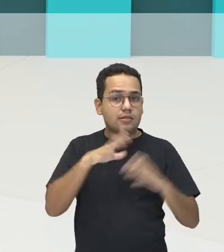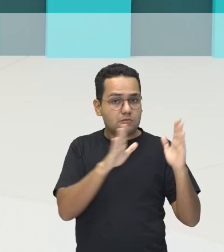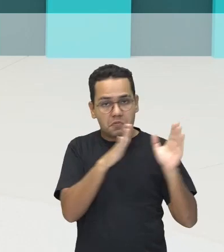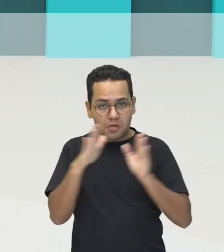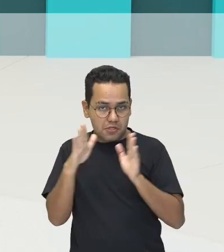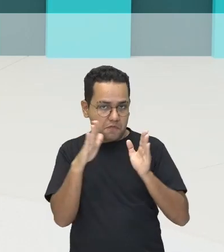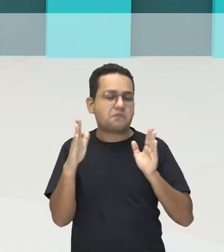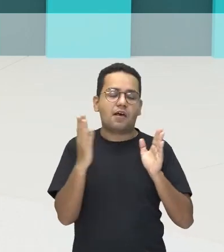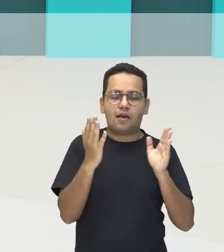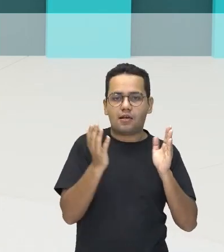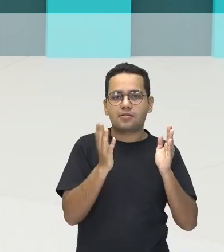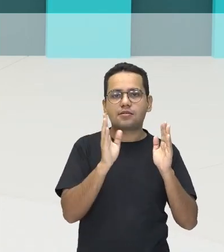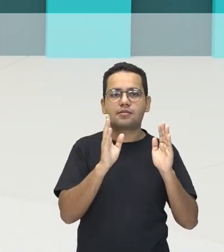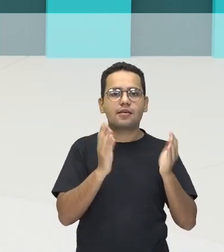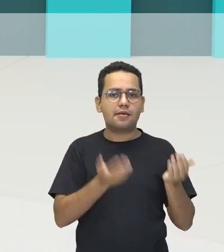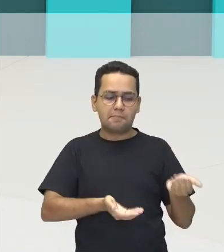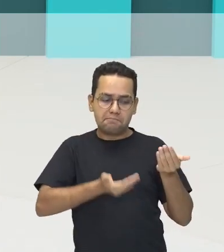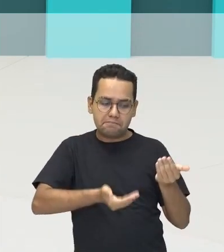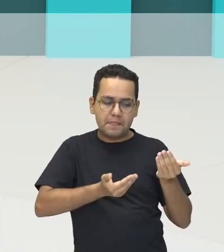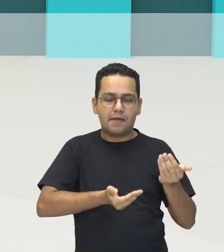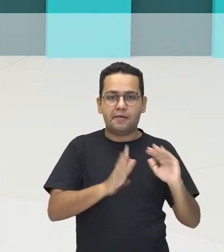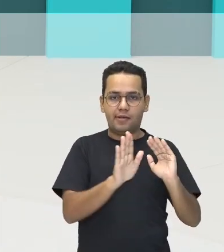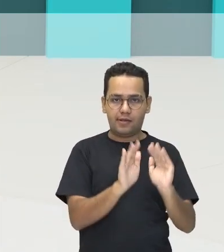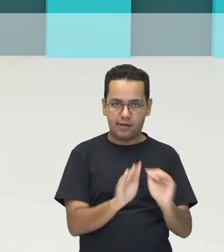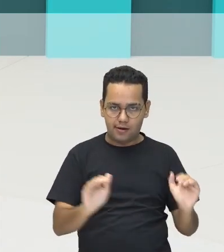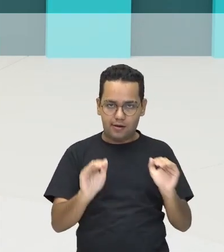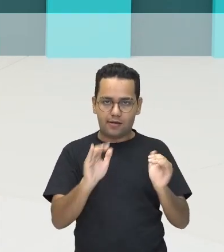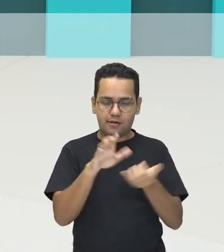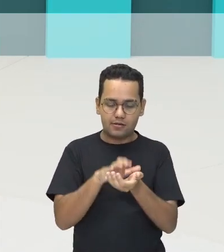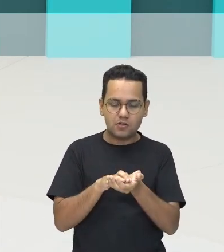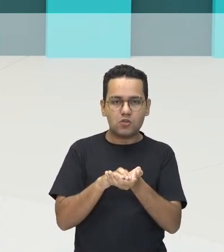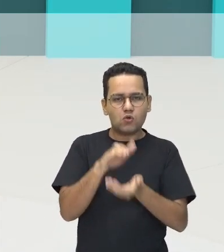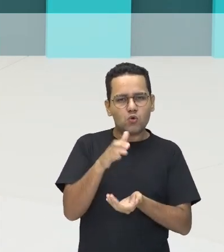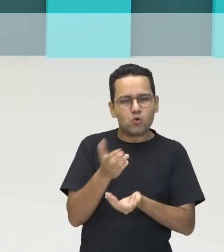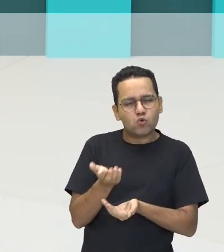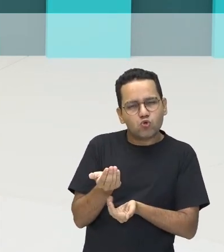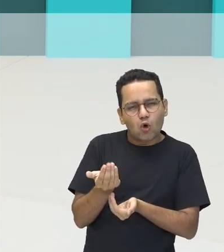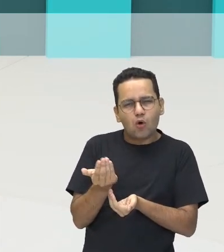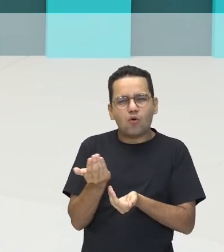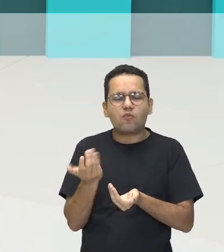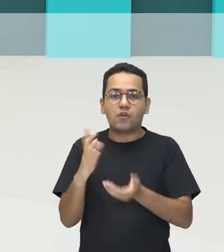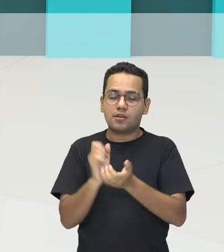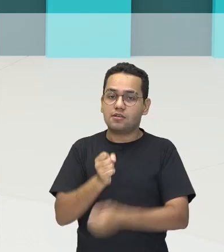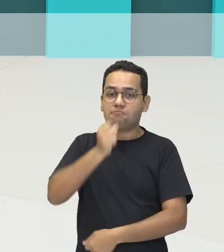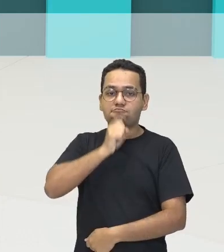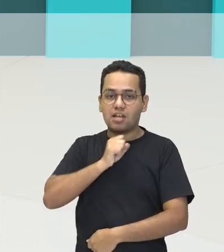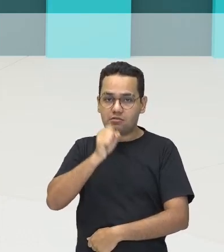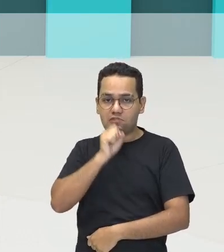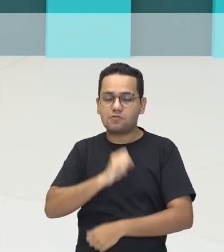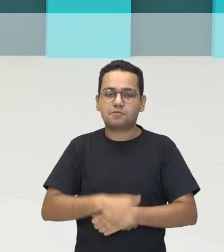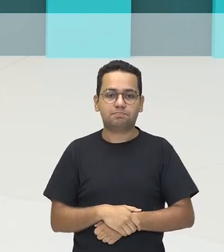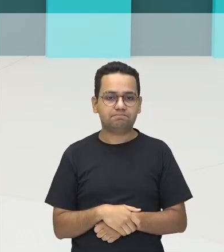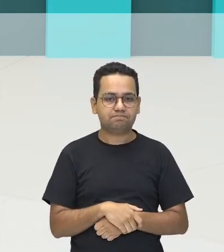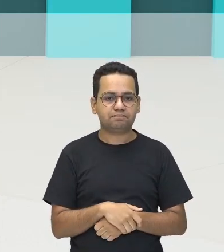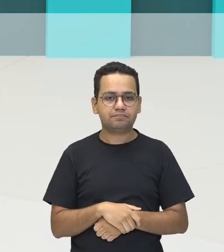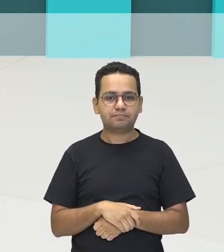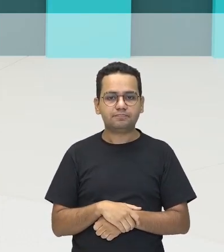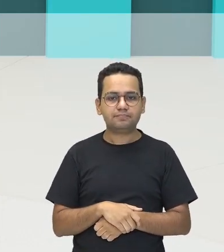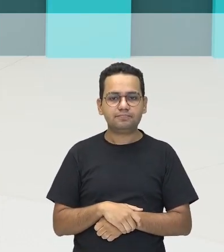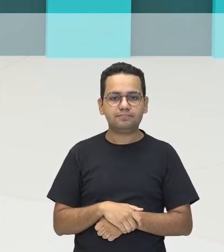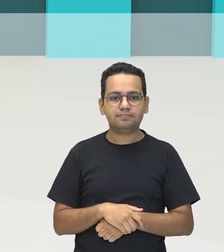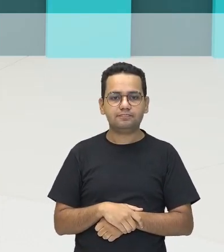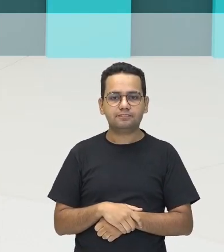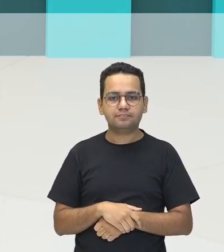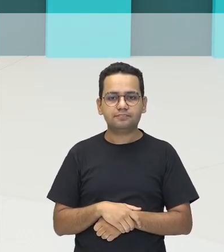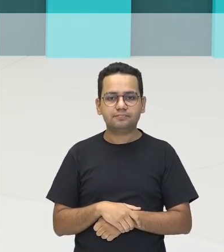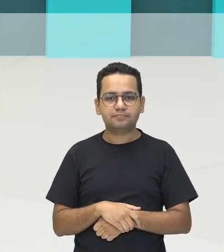a situação vai lá desde a infância até a vida adulta e chega à fase aí que é chamado de idoso, não